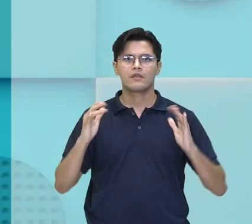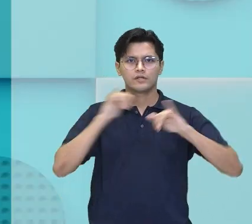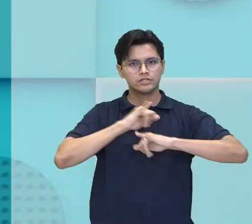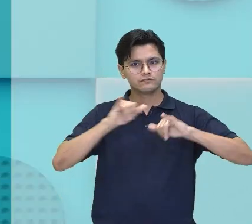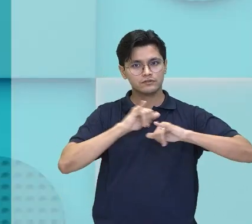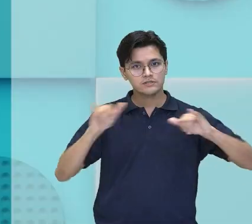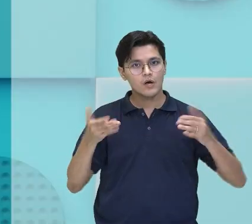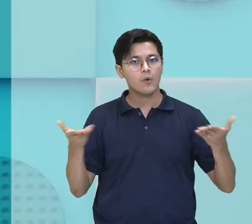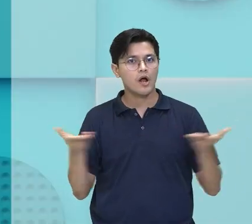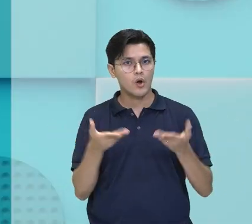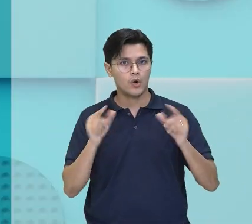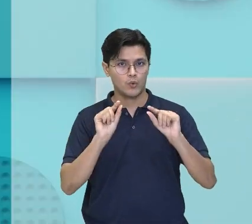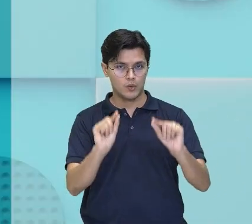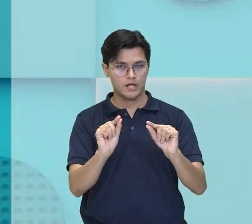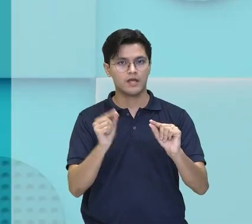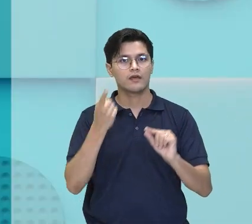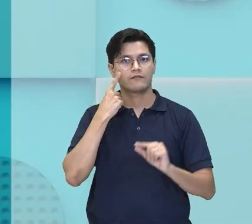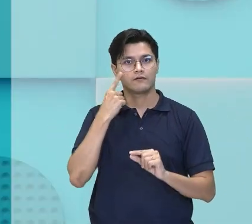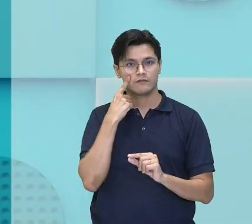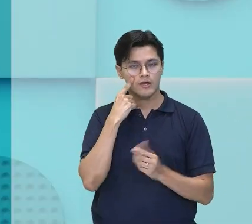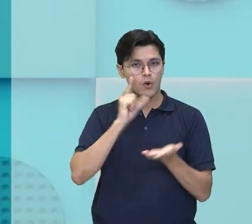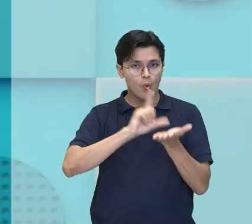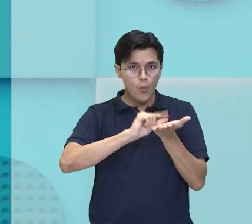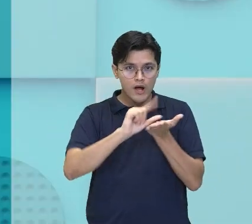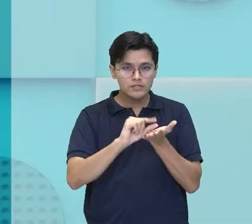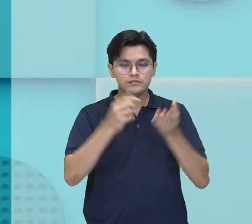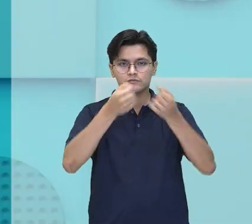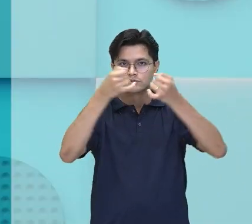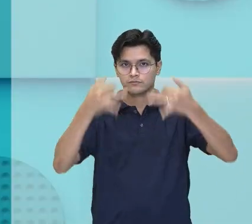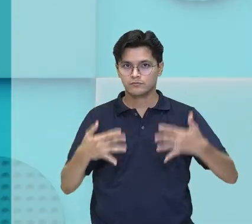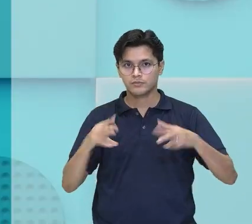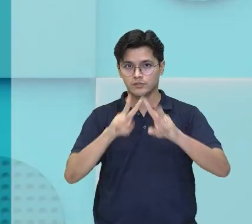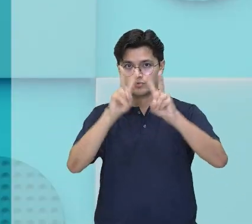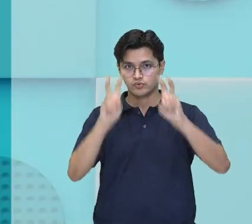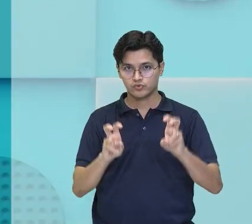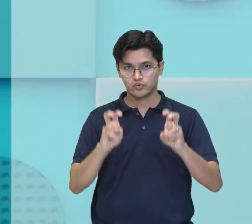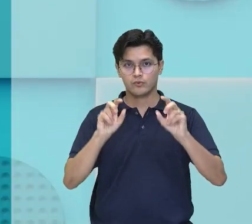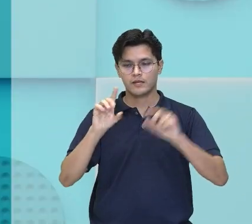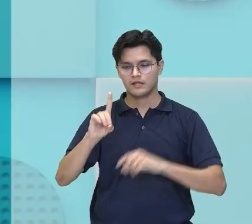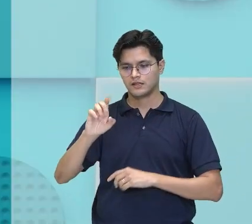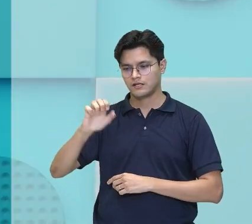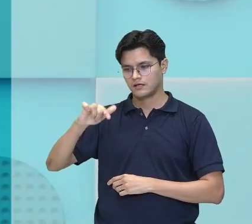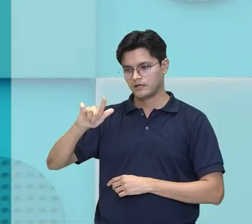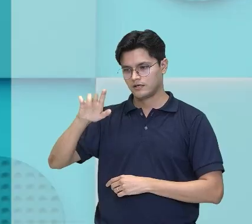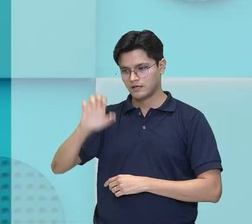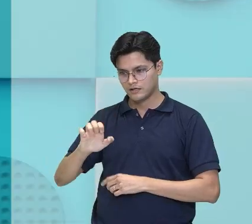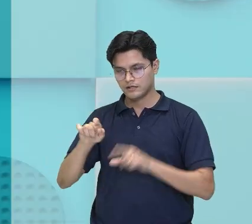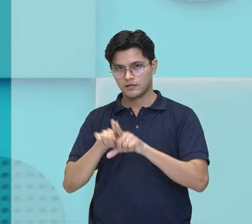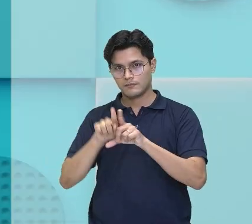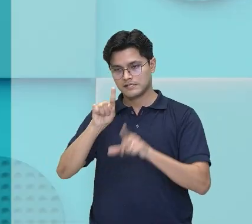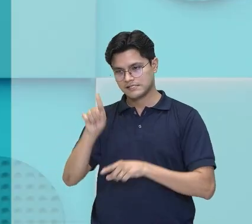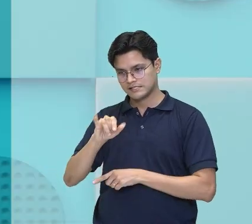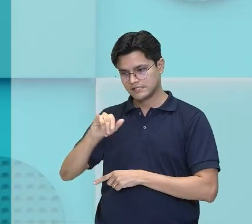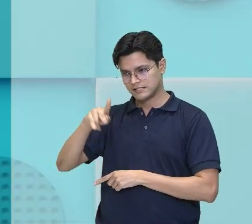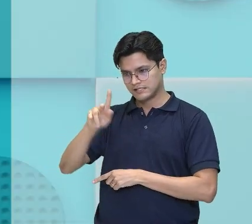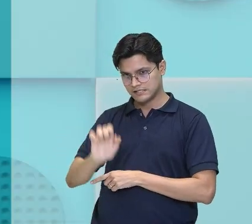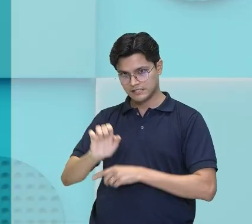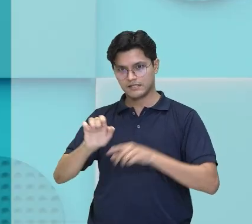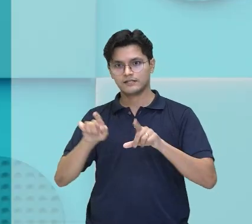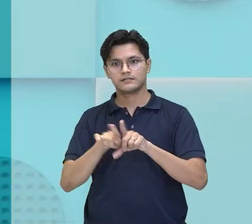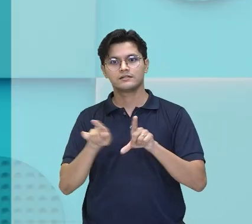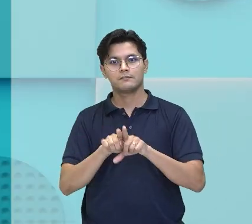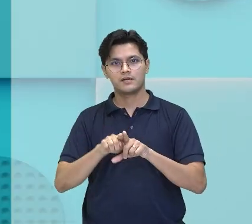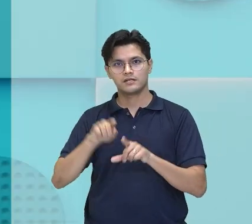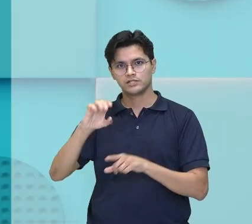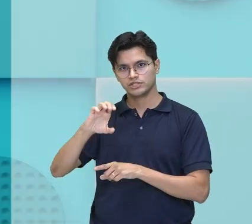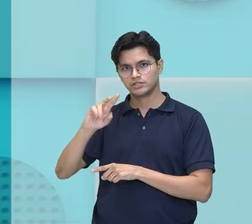né, um artigo que fala sobre a questão de que a dengue, zika e chikungunya, eles têm que ser tratados de